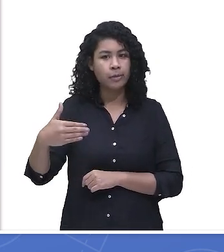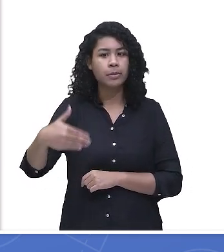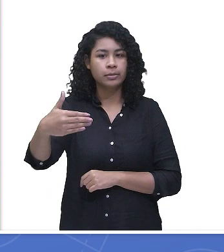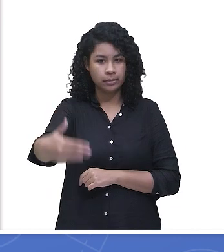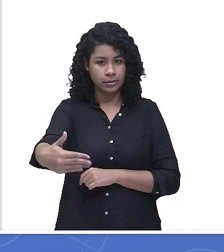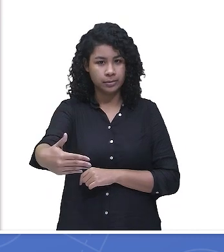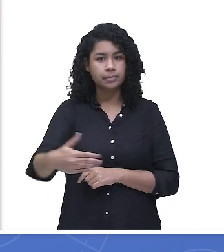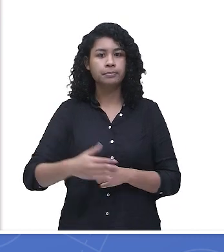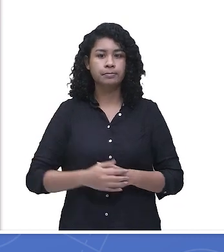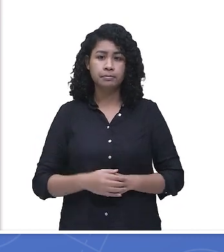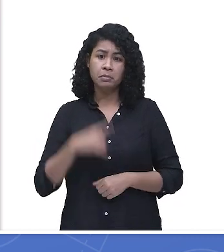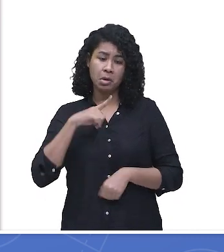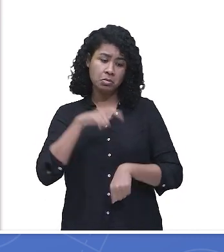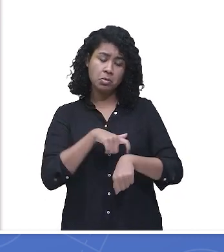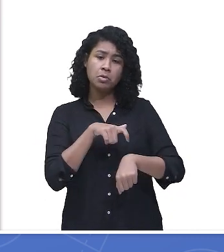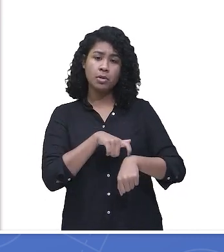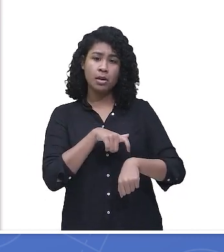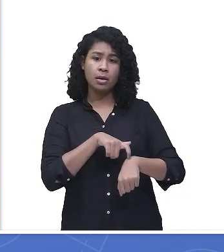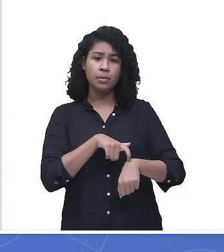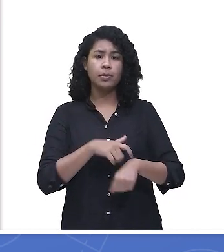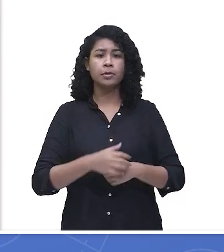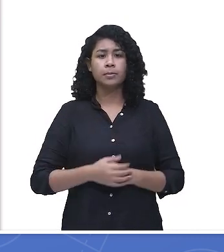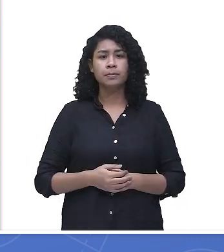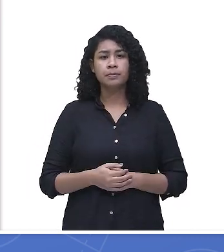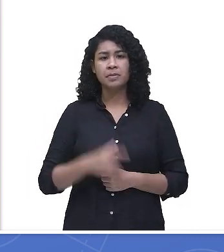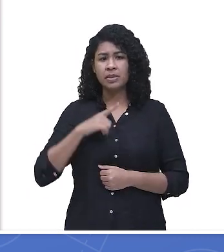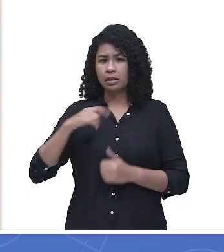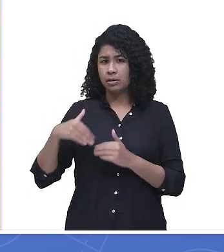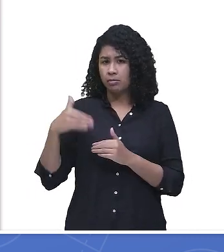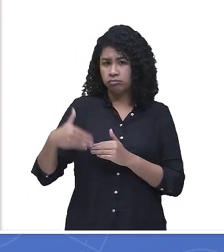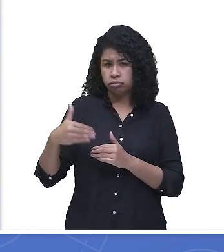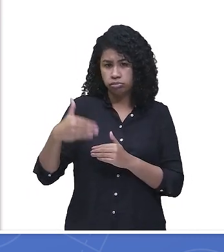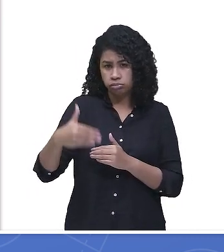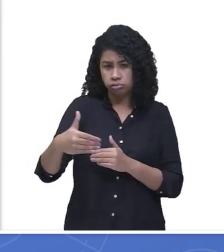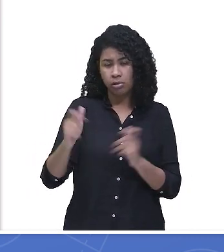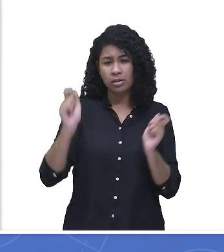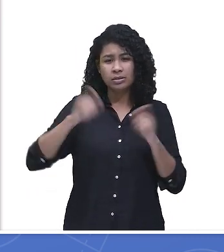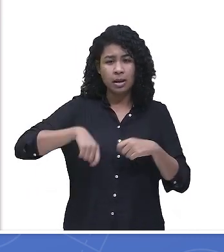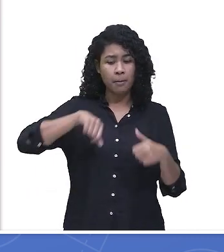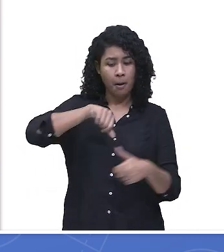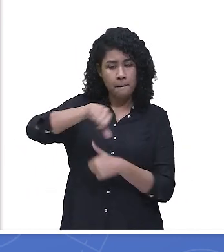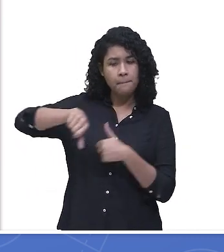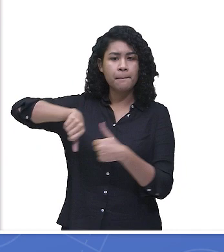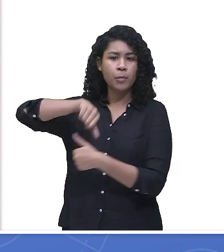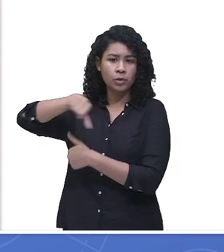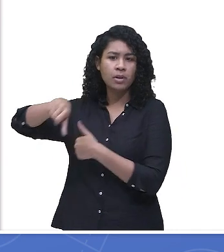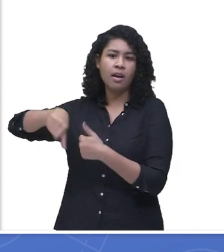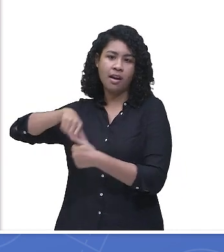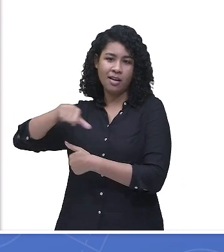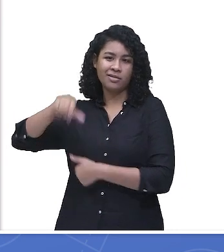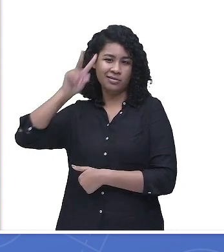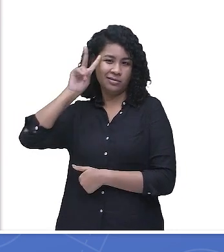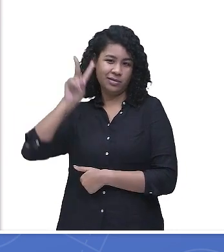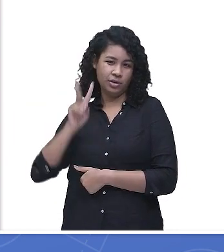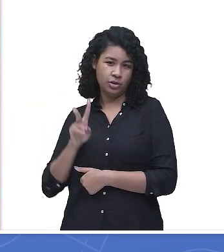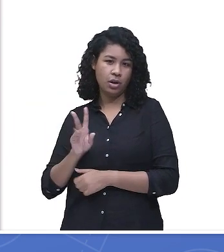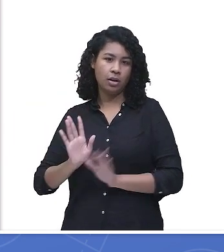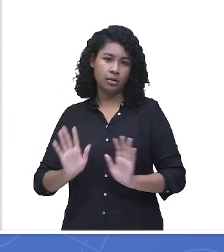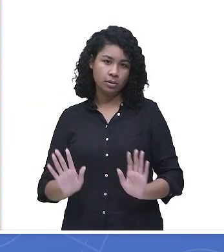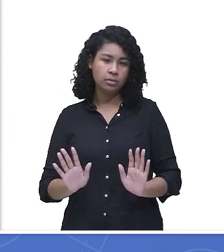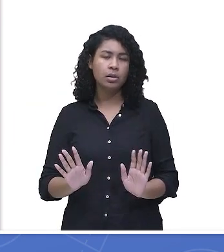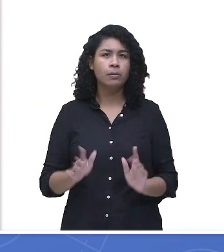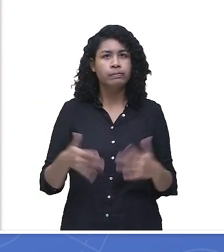sequência temporal mesmo. Embora essa sequência possa ser alterada ao longo da narrativa, né? Então, a gente pode